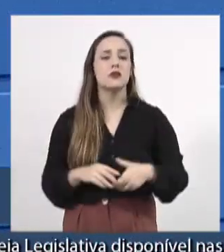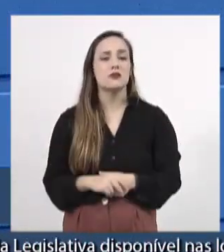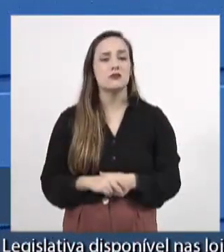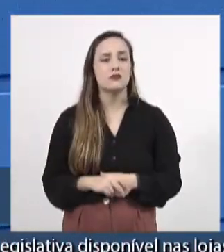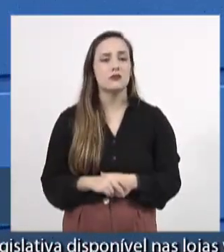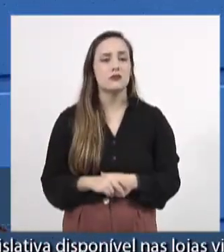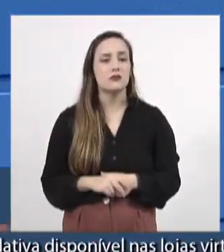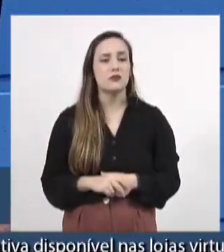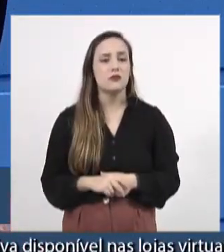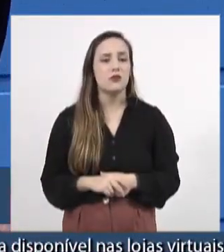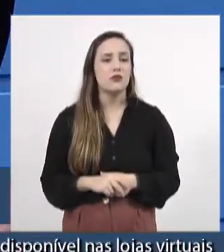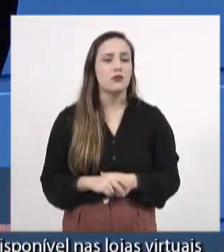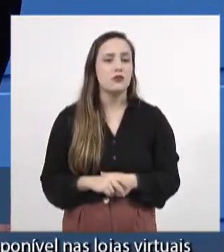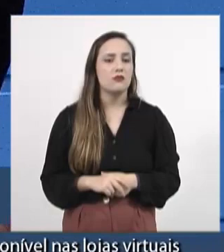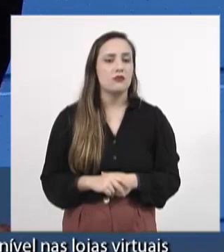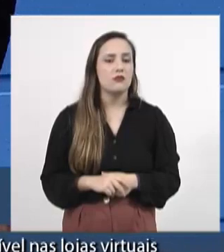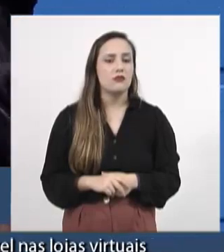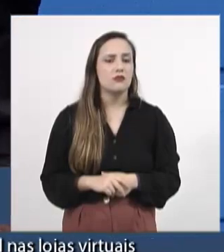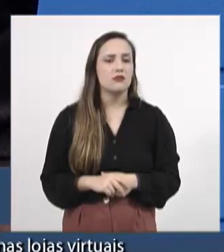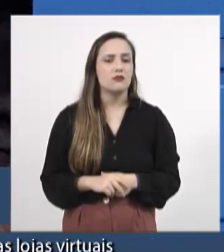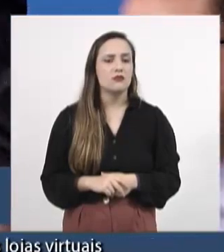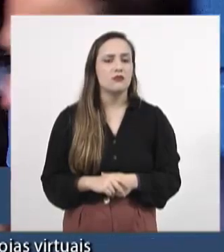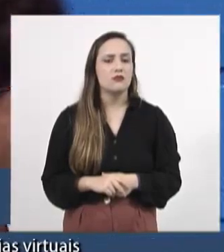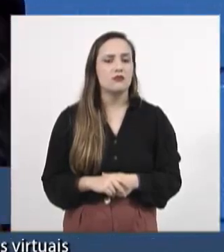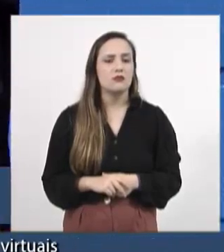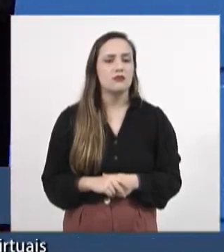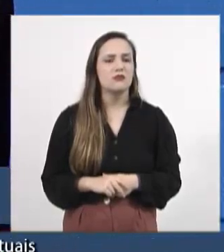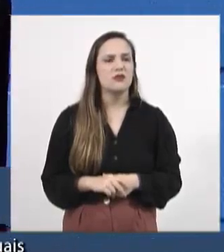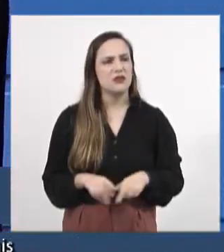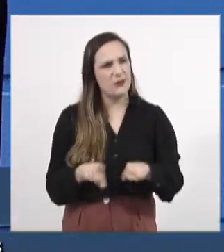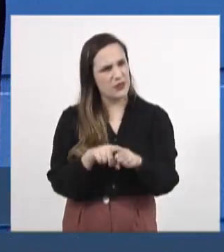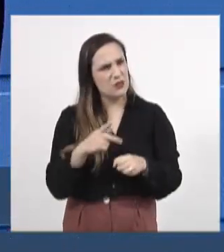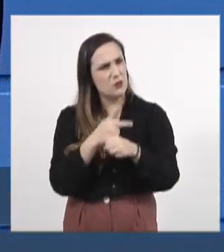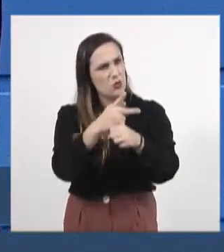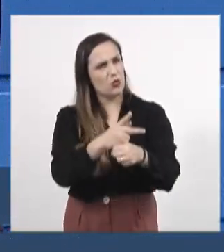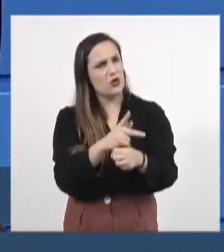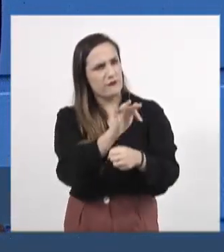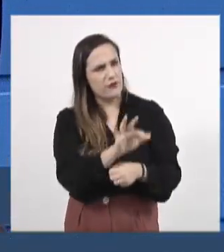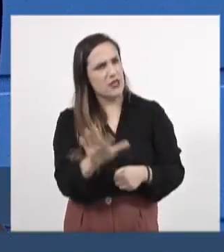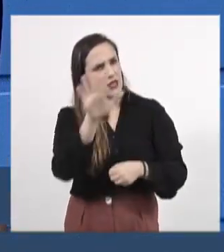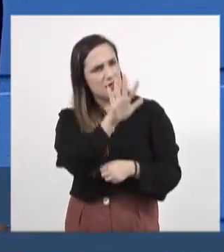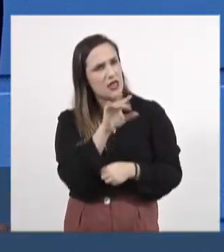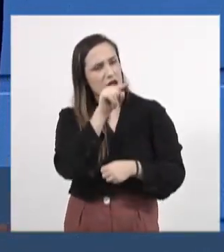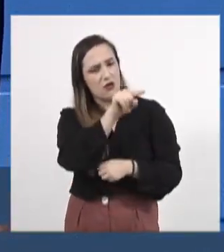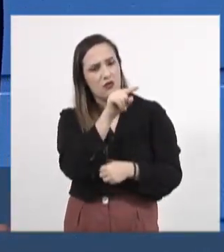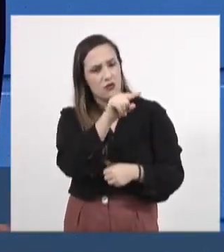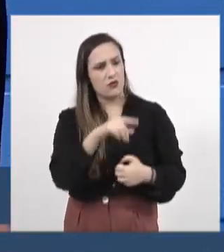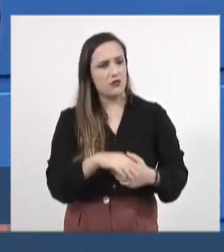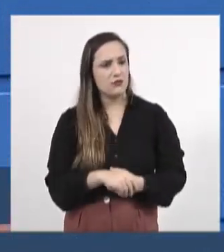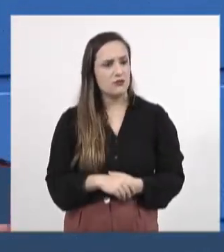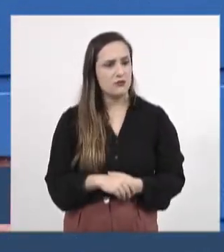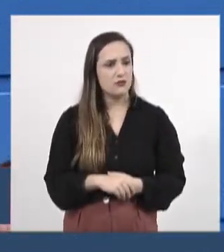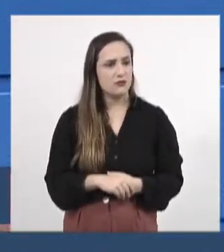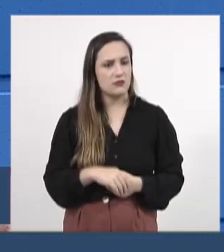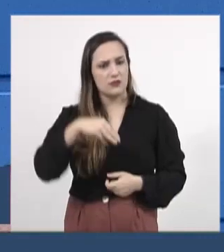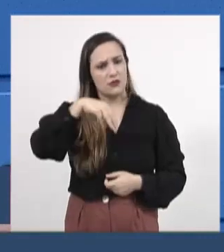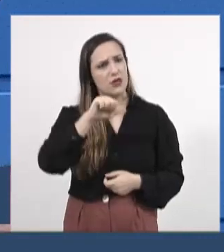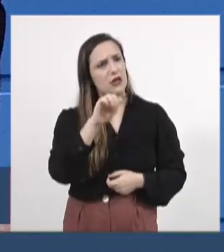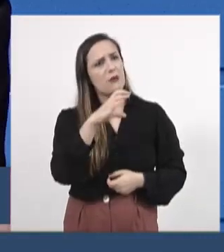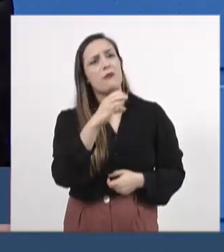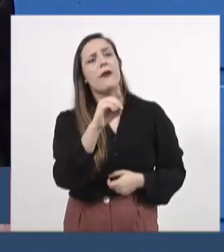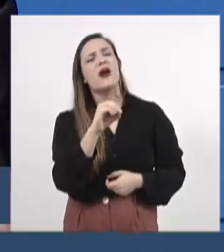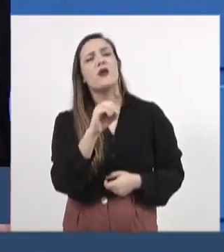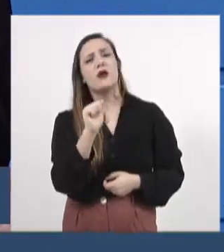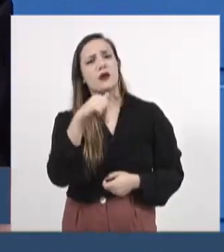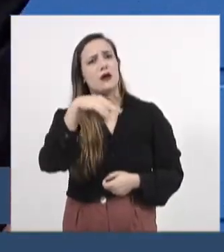o tal do Procurador Federal de Dourados, Marco Antônio. Queria ver o